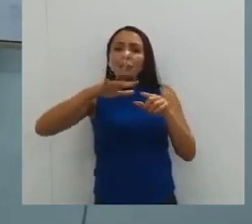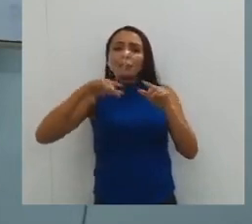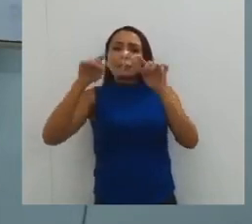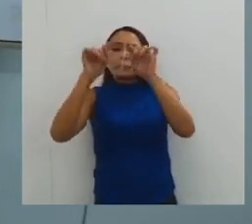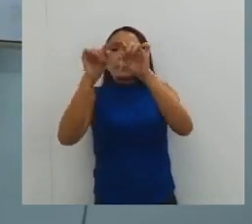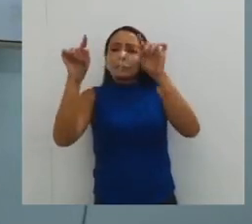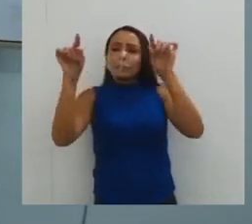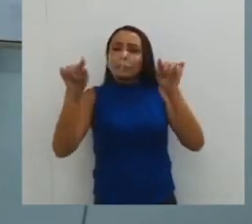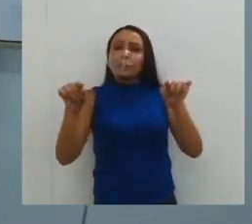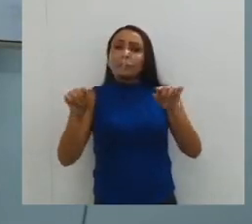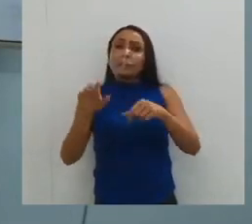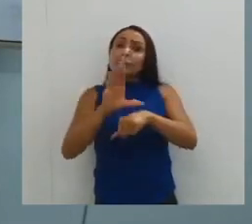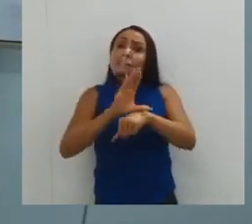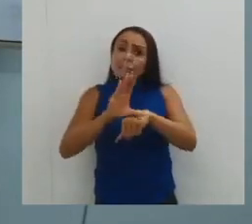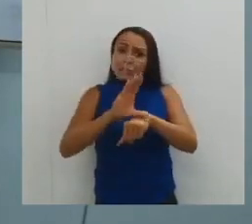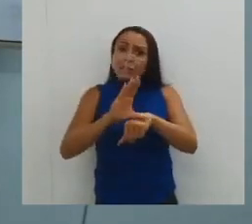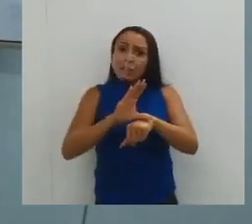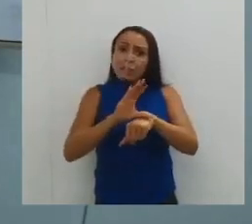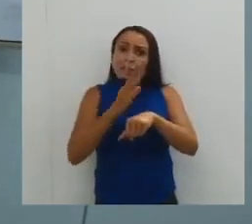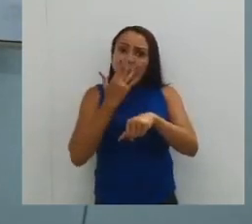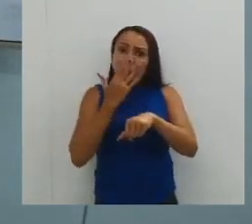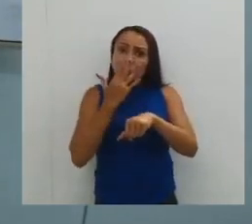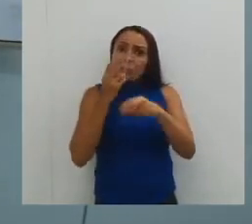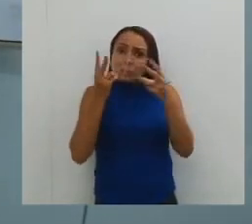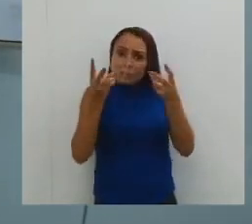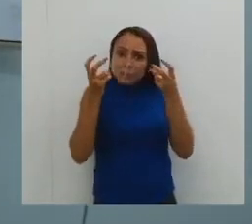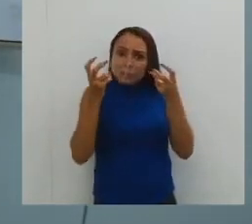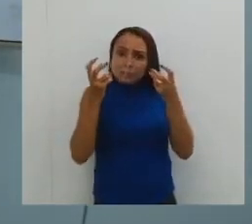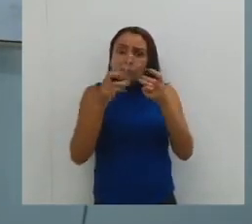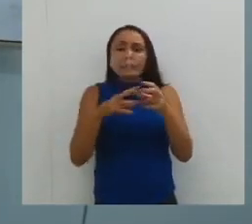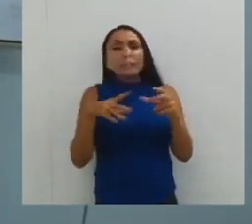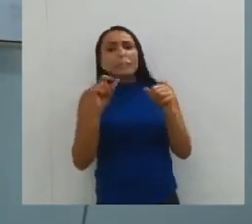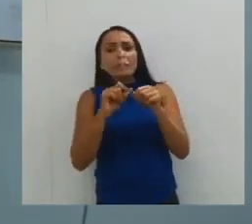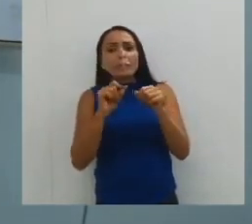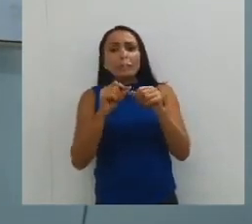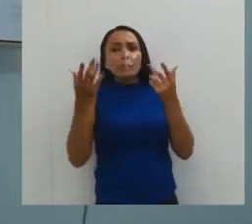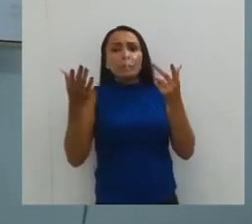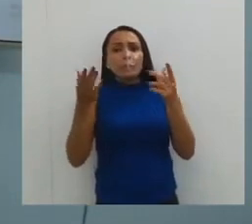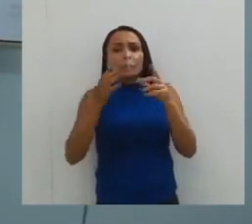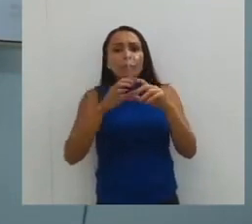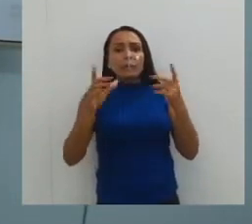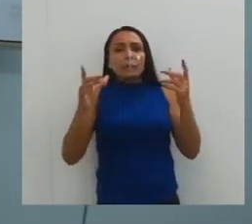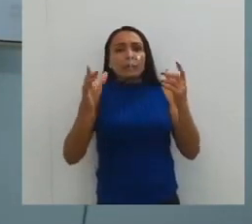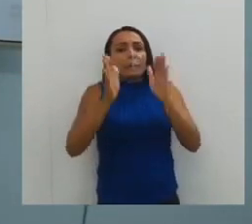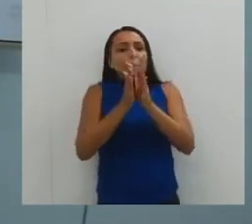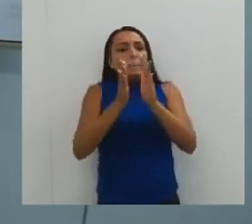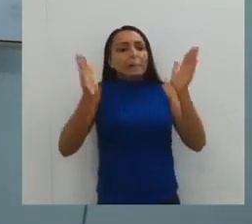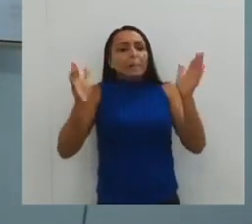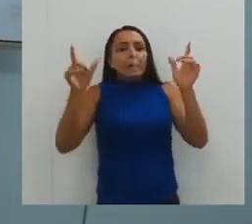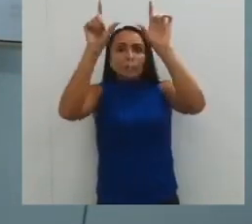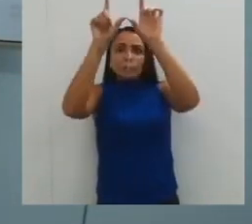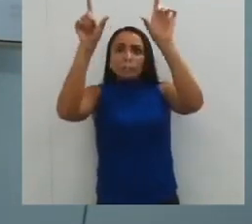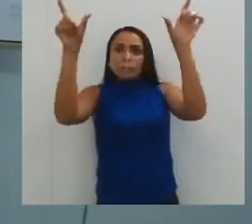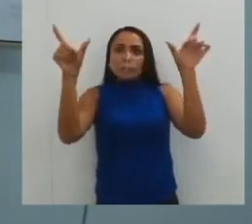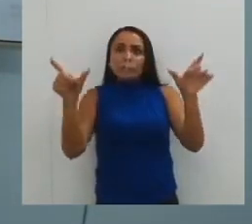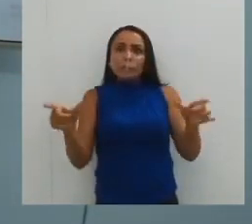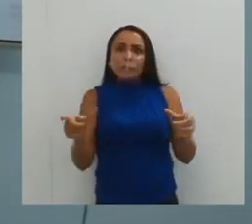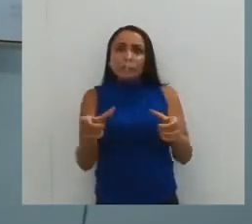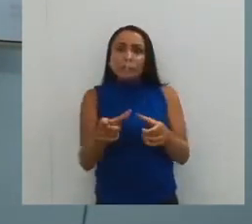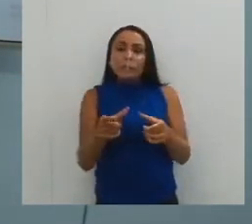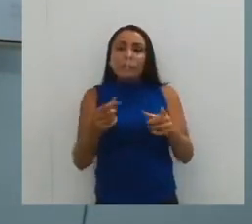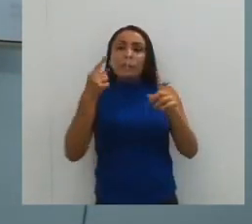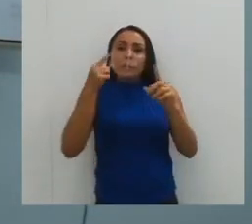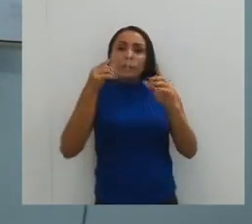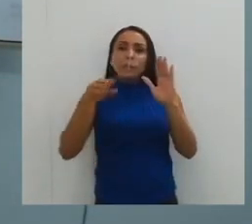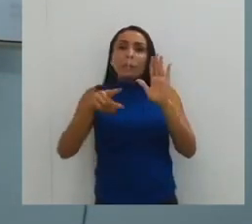que está na cor cinza. Então, ó, o que a gente tem que fazer? A área maior menos a área menor.